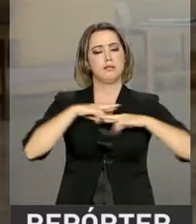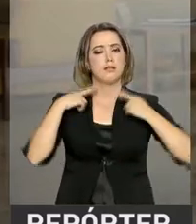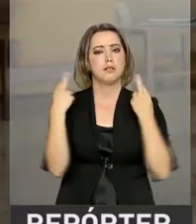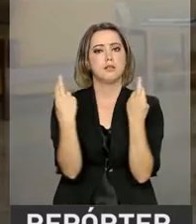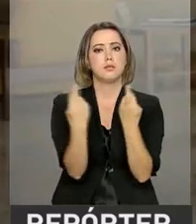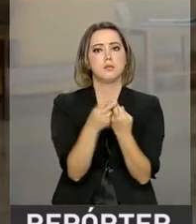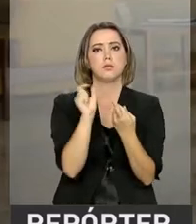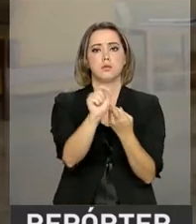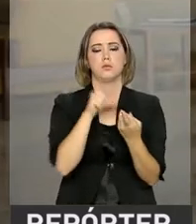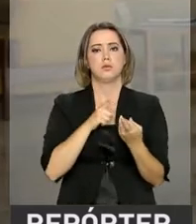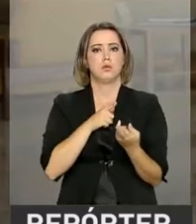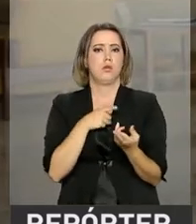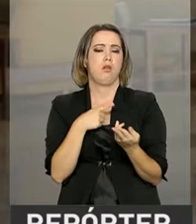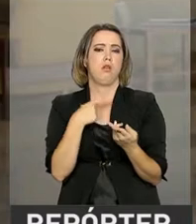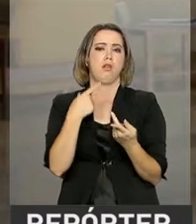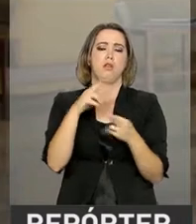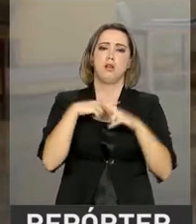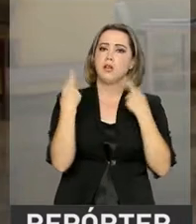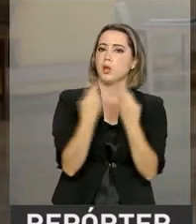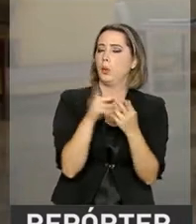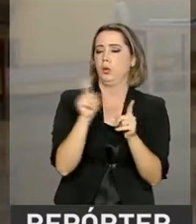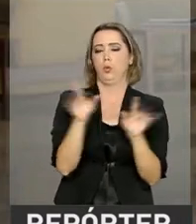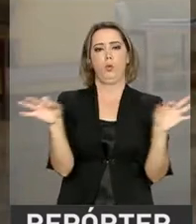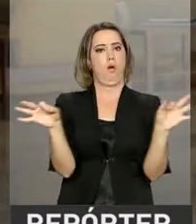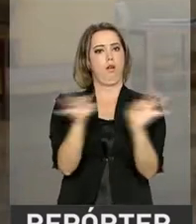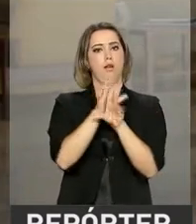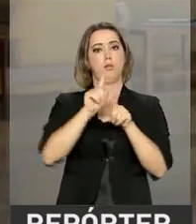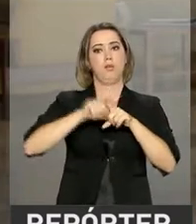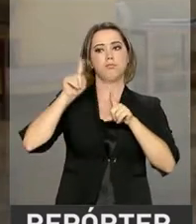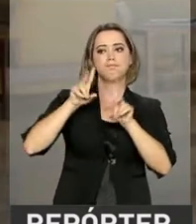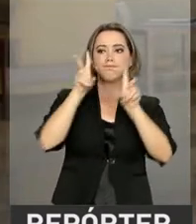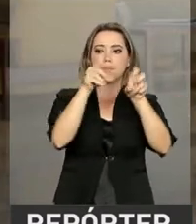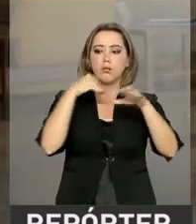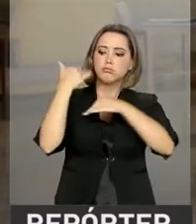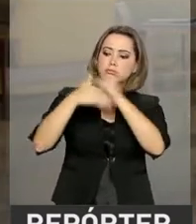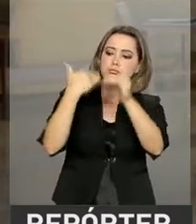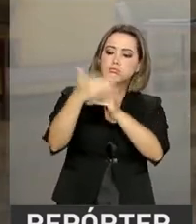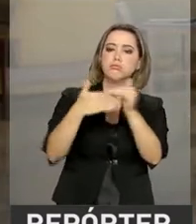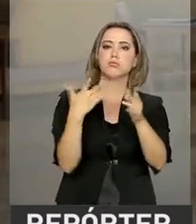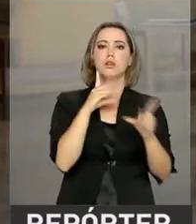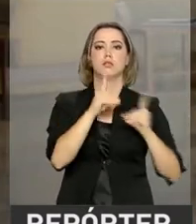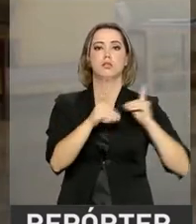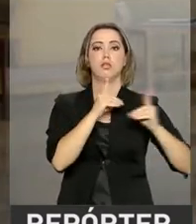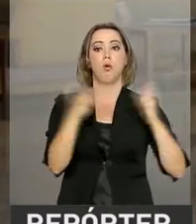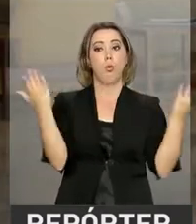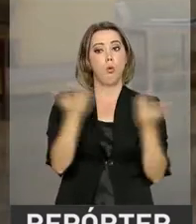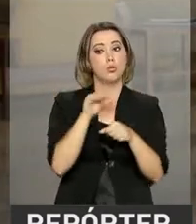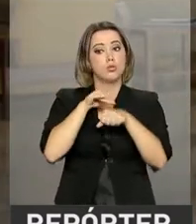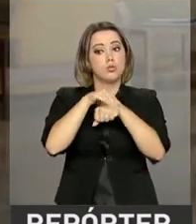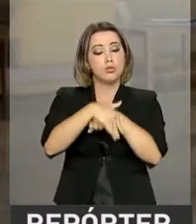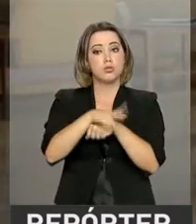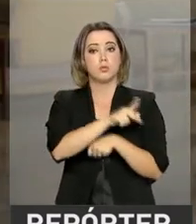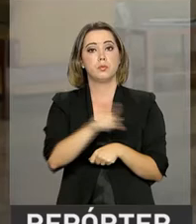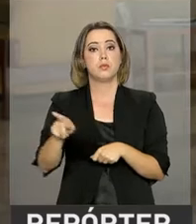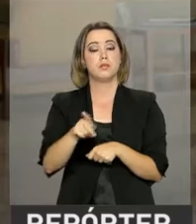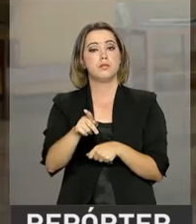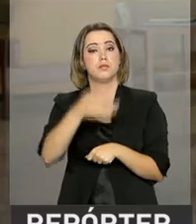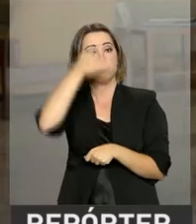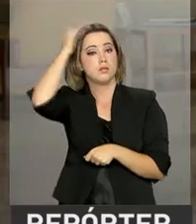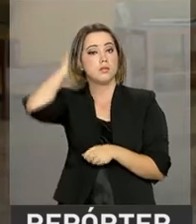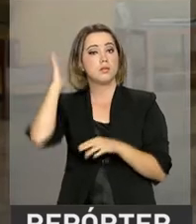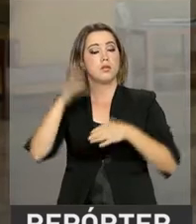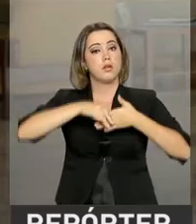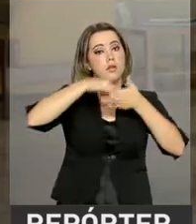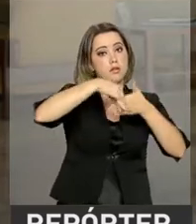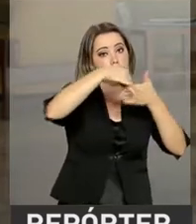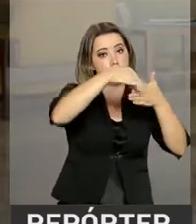Fazenda, Henrique Meirelles, não foi conclusiva e que o tema vai continuar sendo discutido, inclusive no jantar hoje à noite entre o presidente Michel Temer e